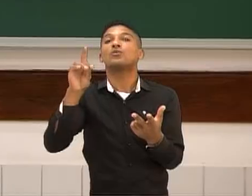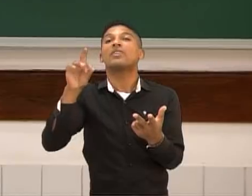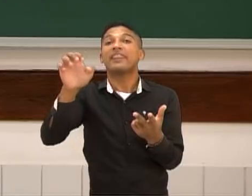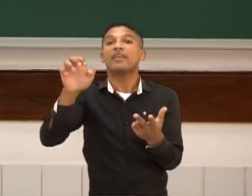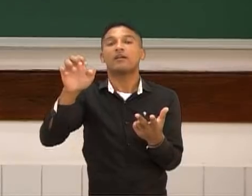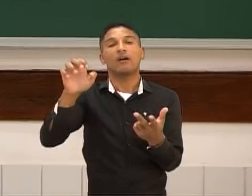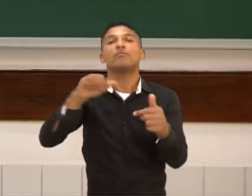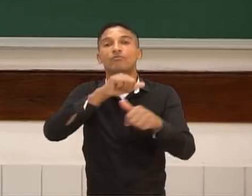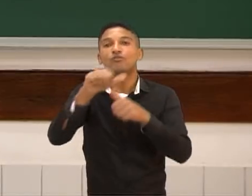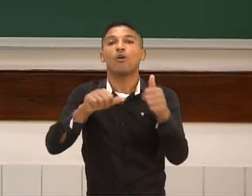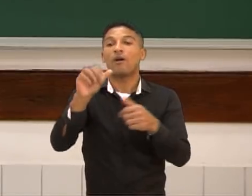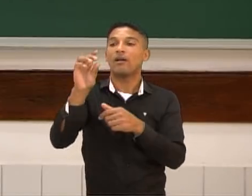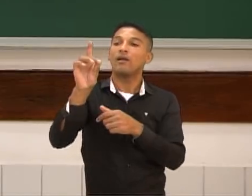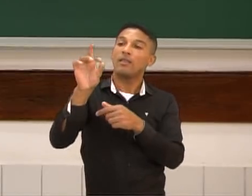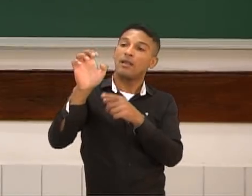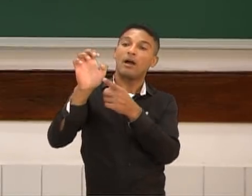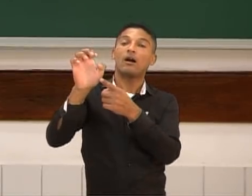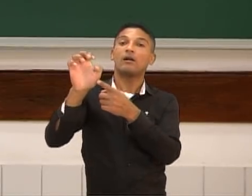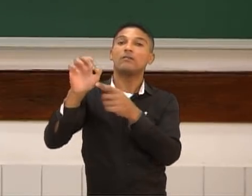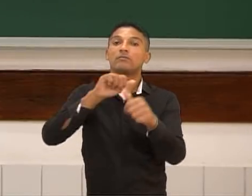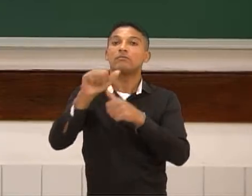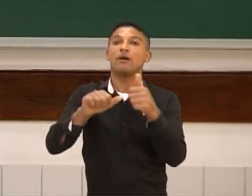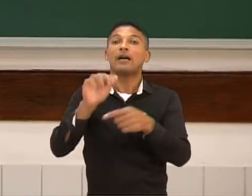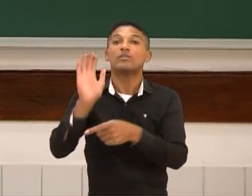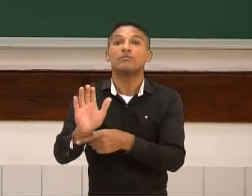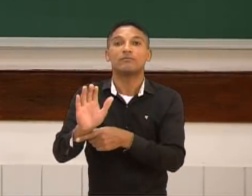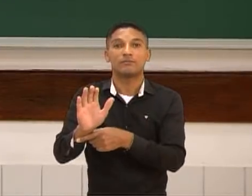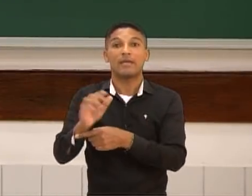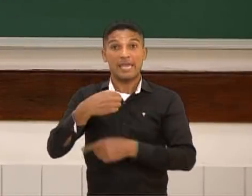são preliminares para a gente conseguir. Certo?